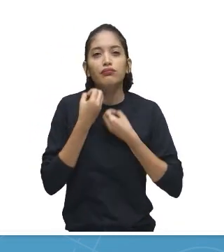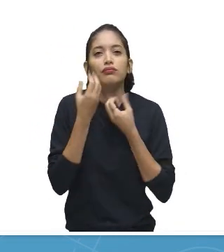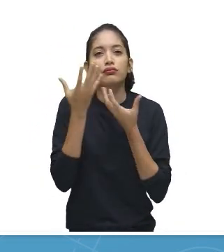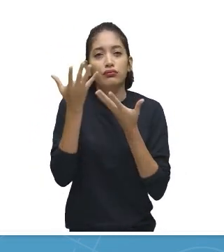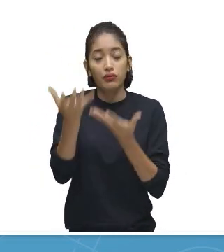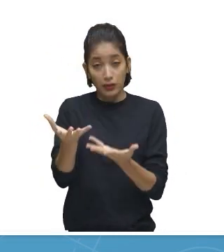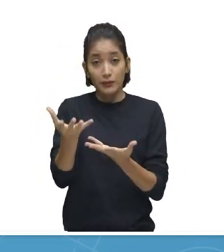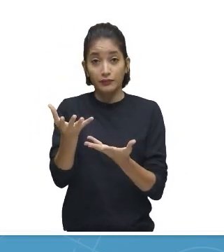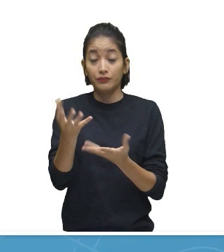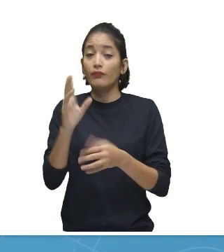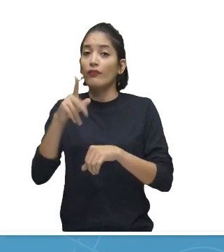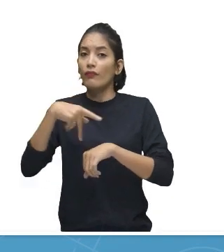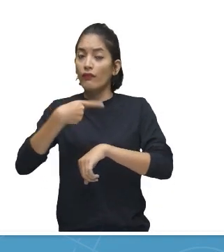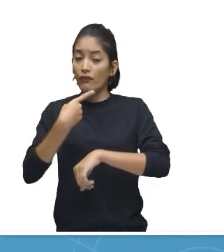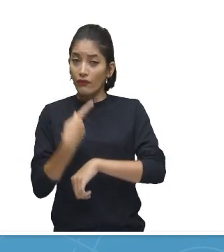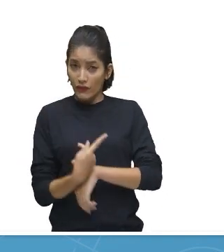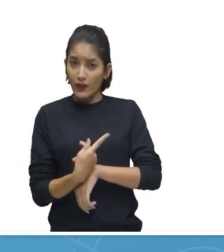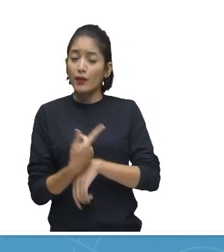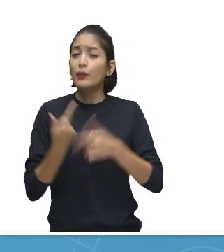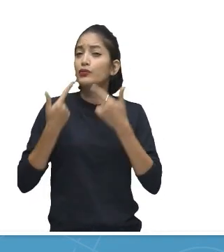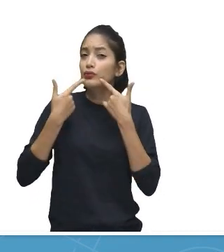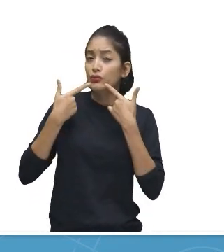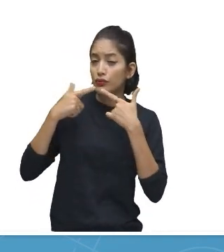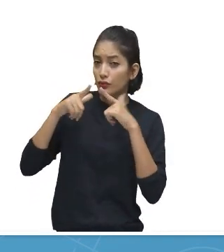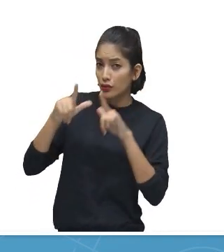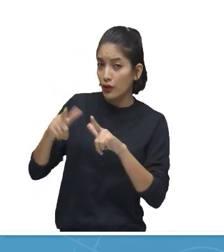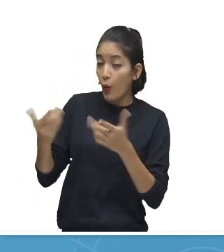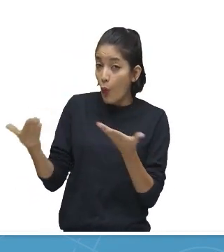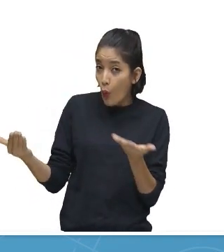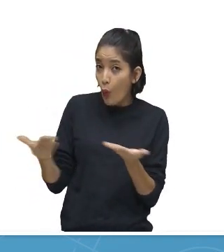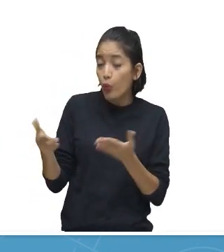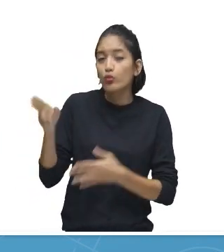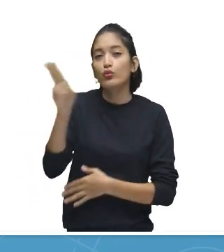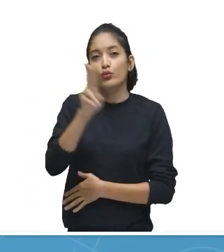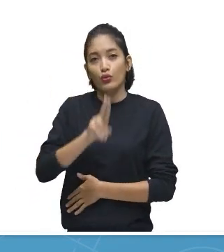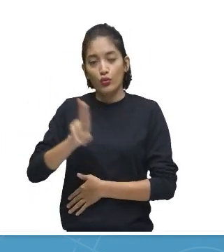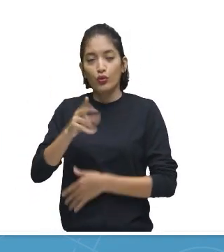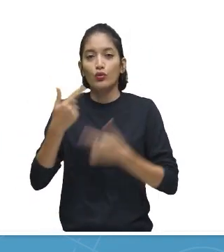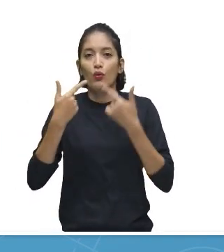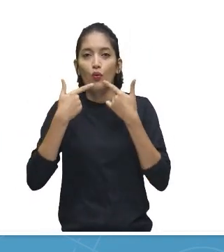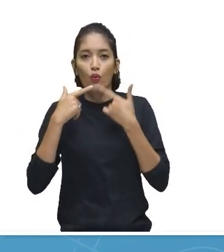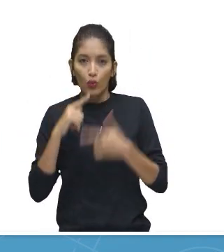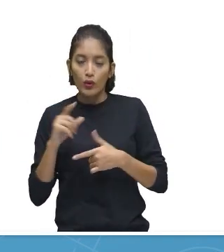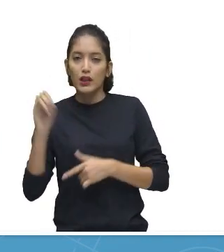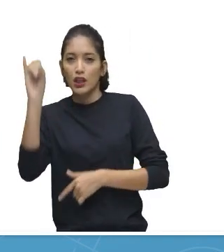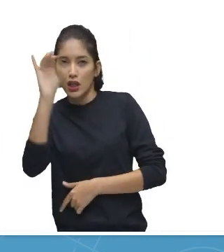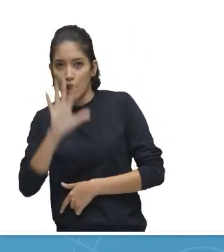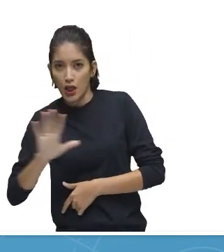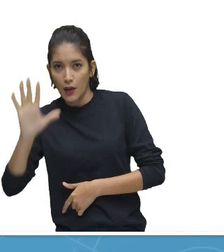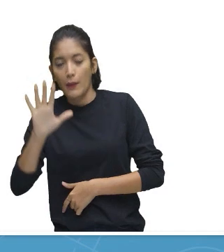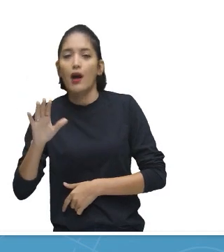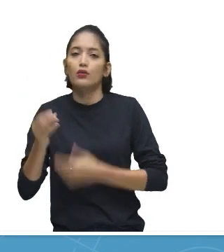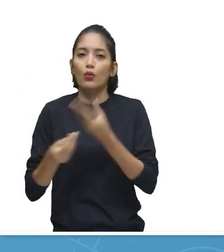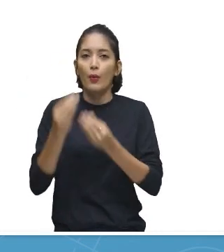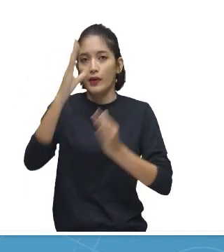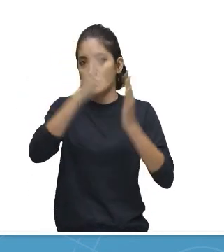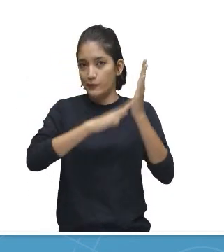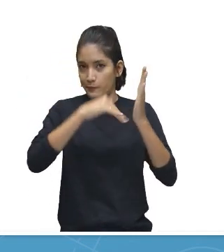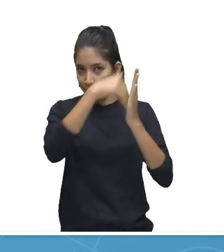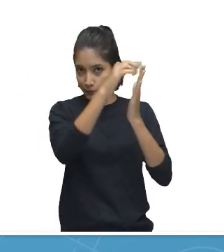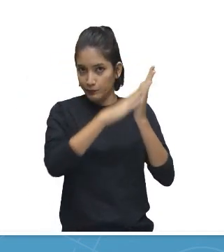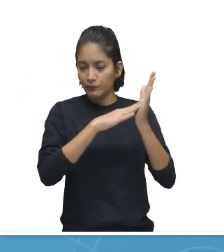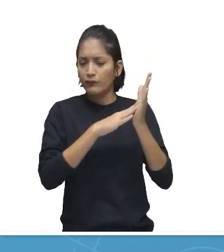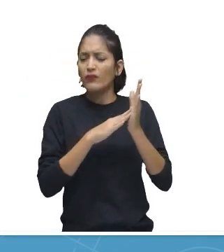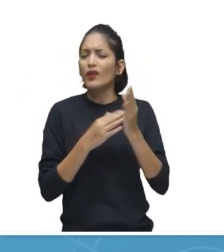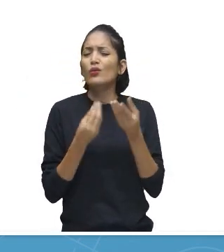até chegar à linguagem. No entanto, ainda hoje se utiliza a linguagem não verbal através da pintura. Como